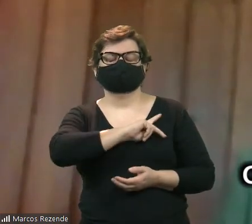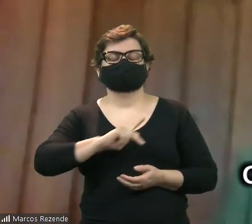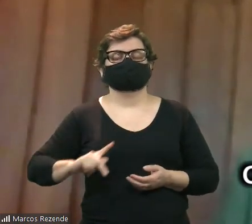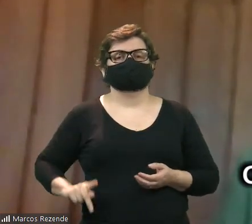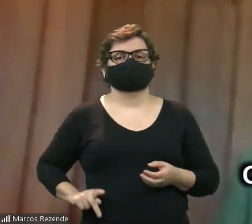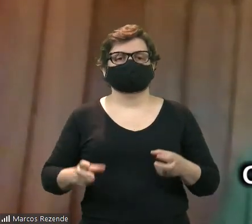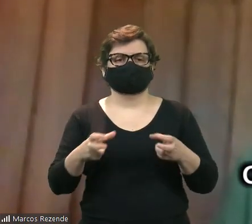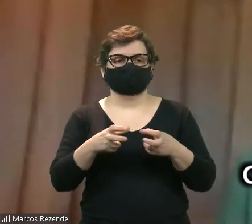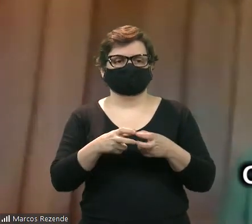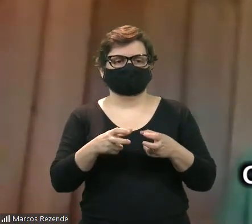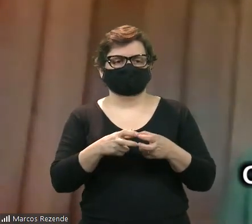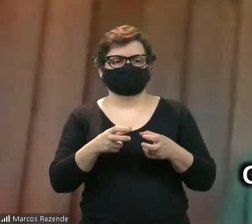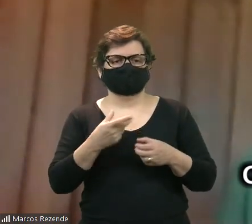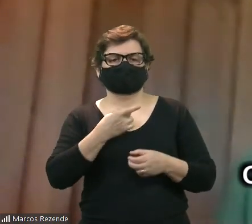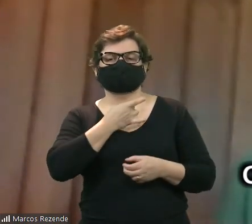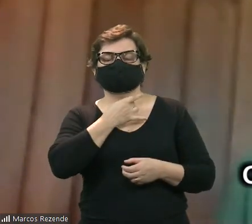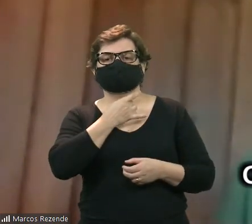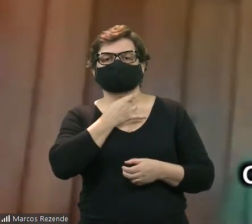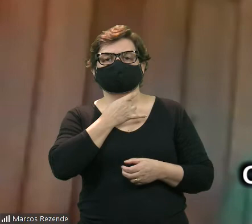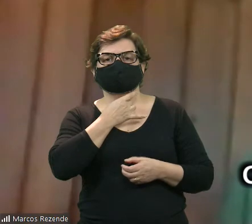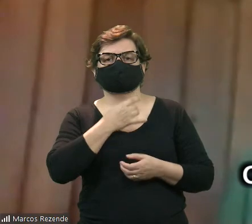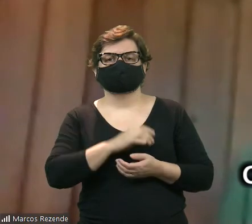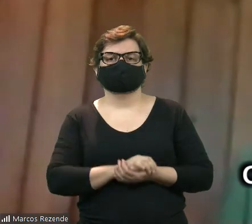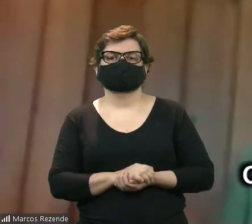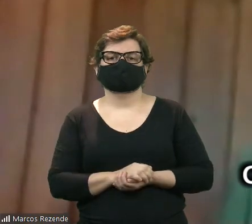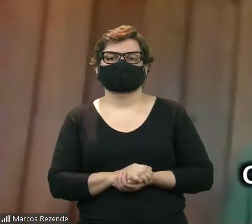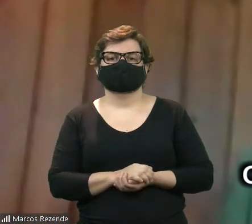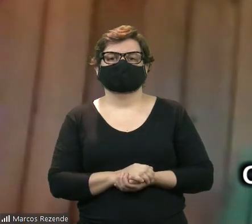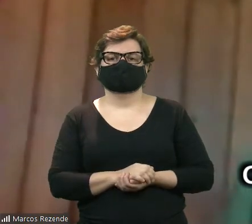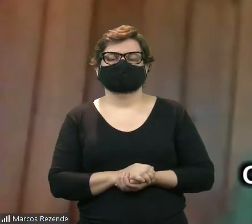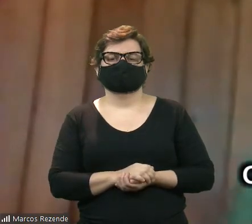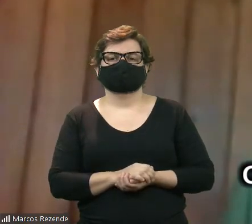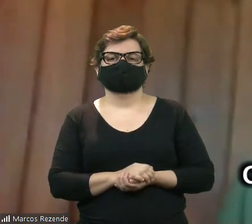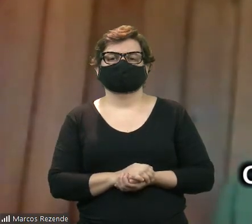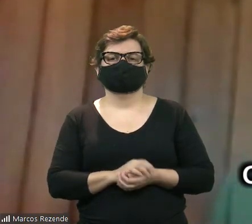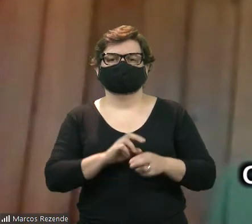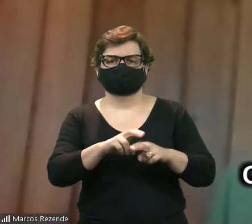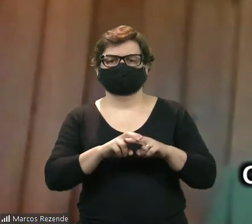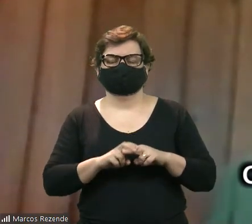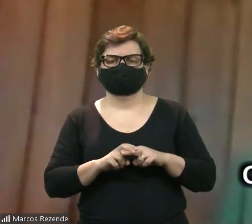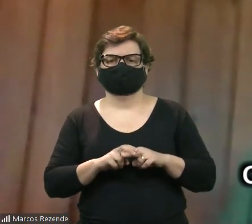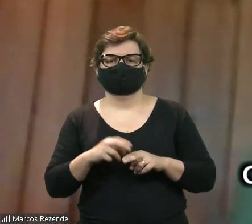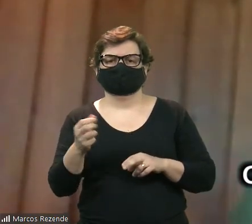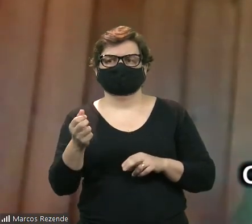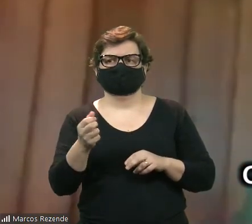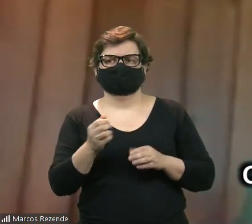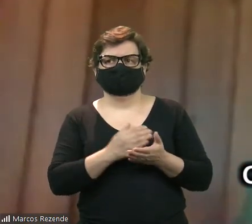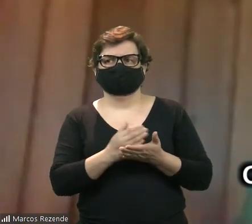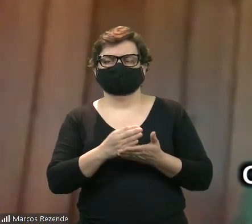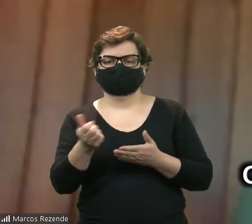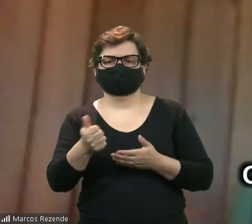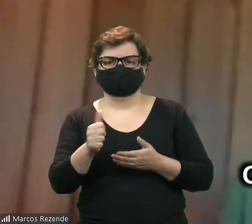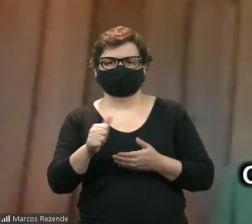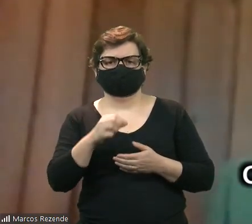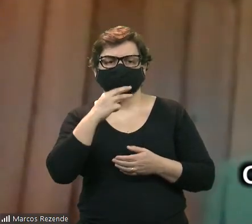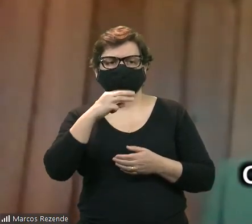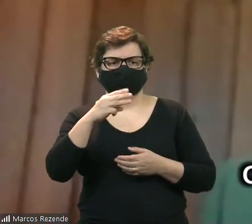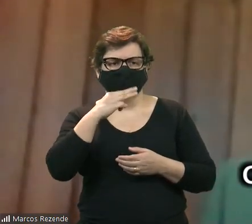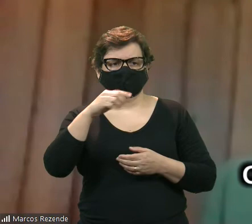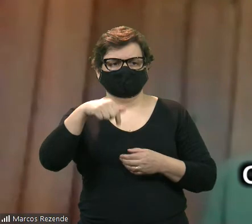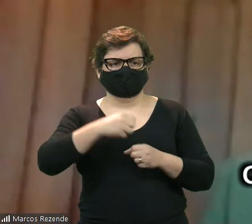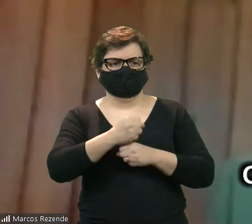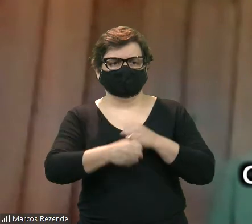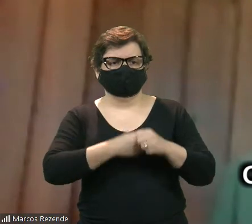da Câmara Municipal de Marília, Marcos Santana Rezende, considerando que desde 11 de março do corrente ano,